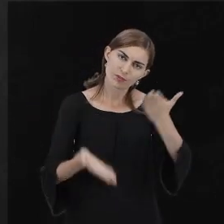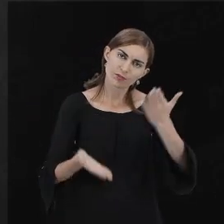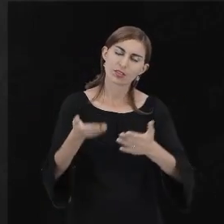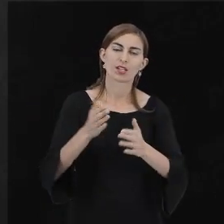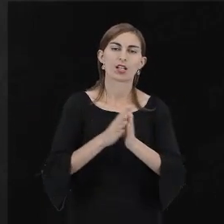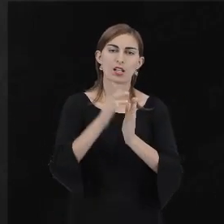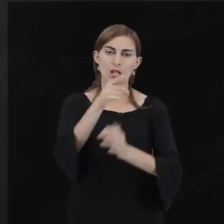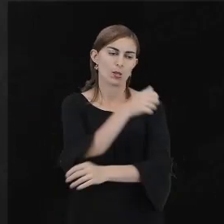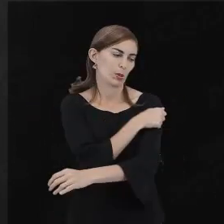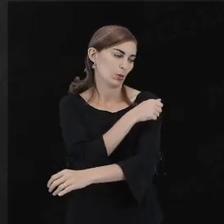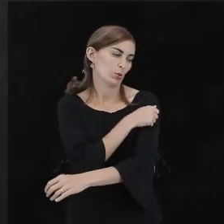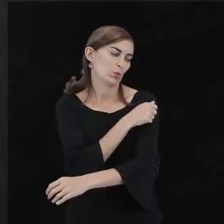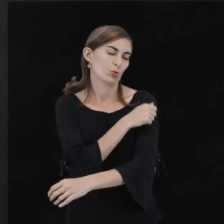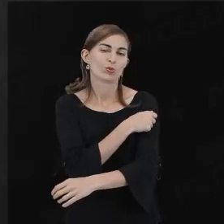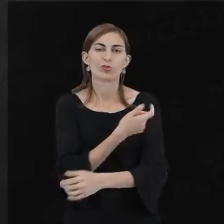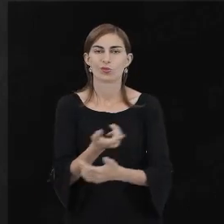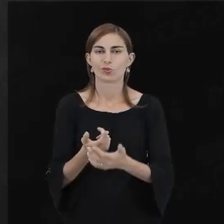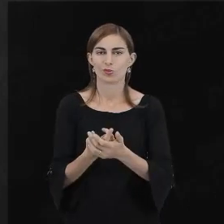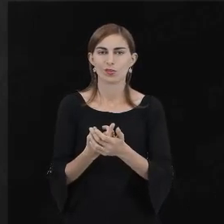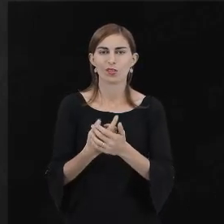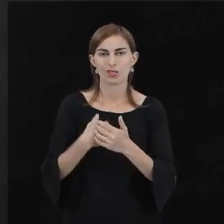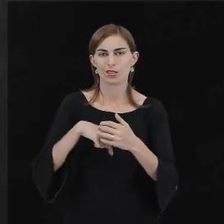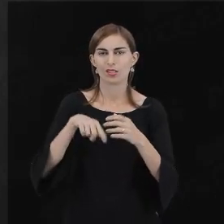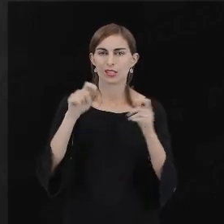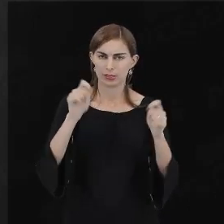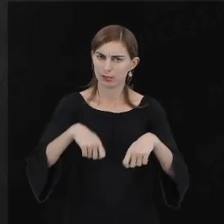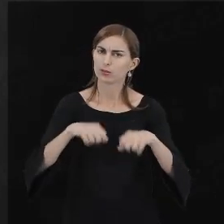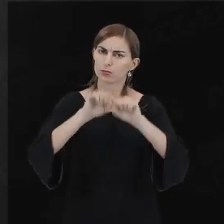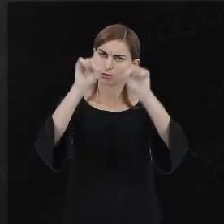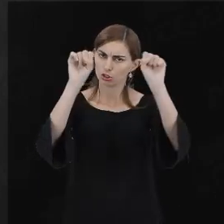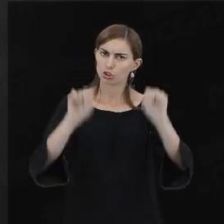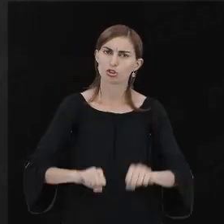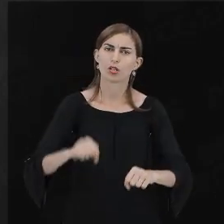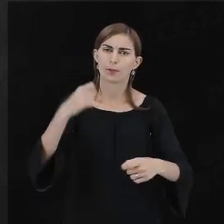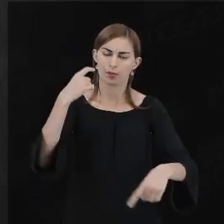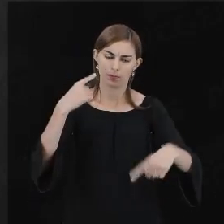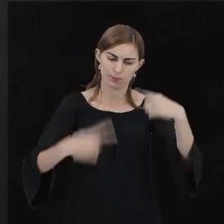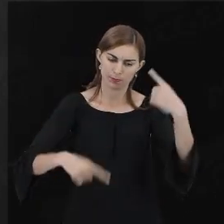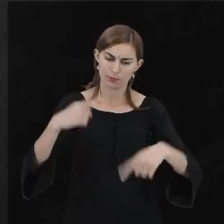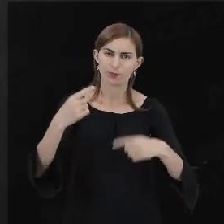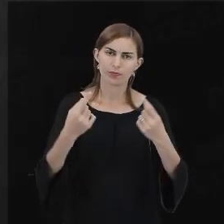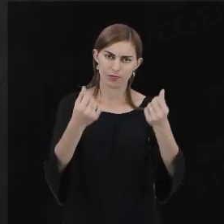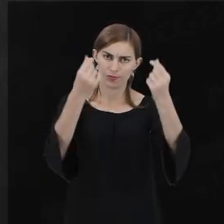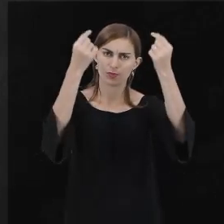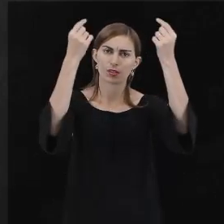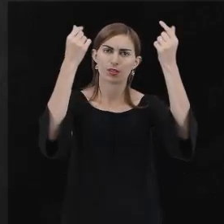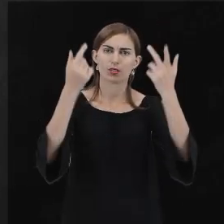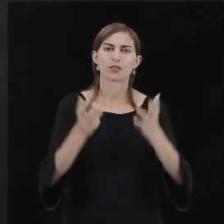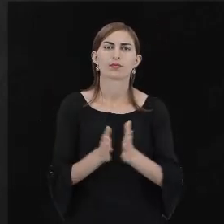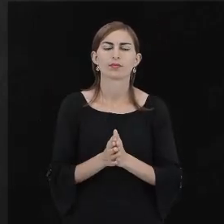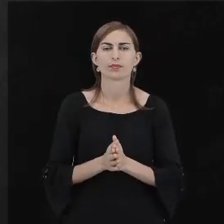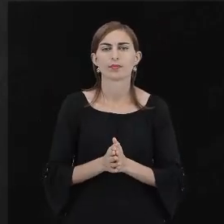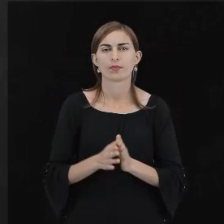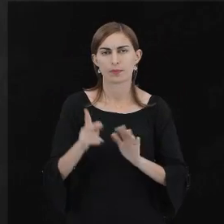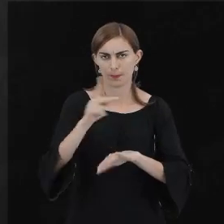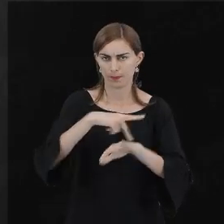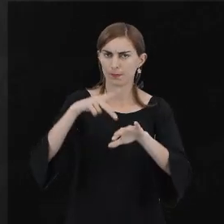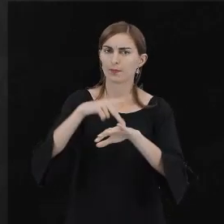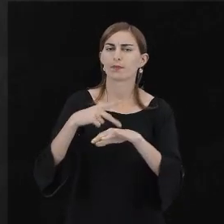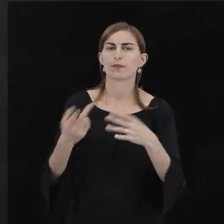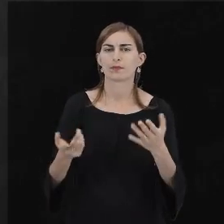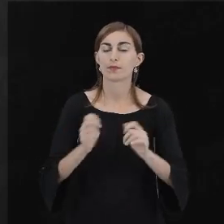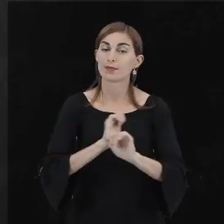vão apresentar tem a ver, sim, com os sistemas econômicos e políticos vigentes no nosso país. Claro